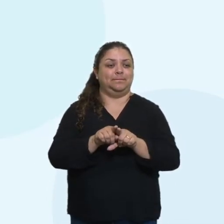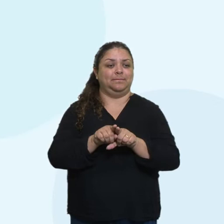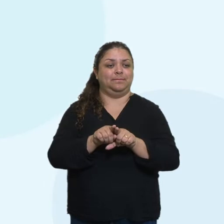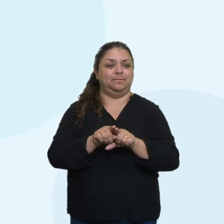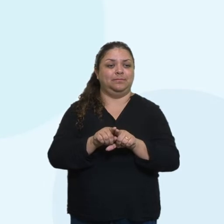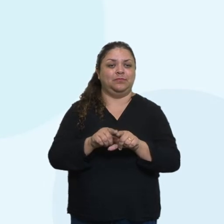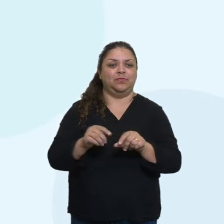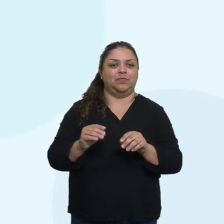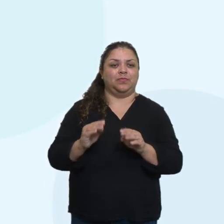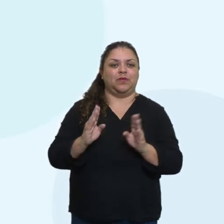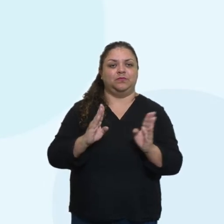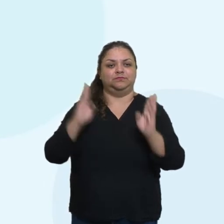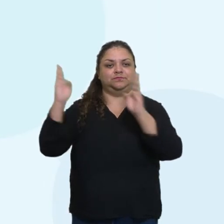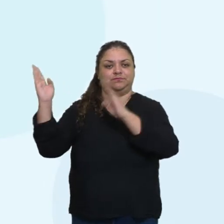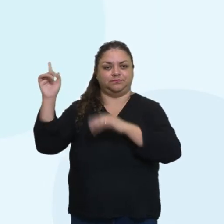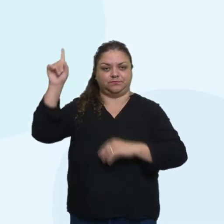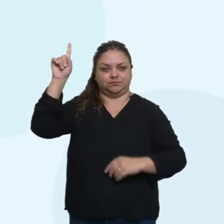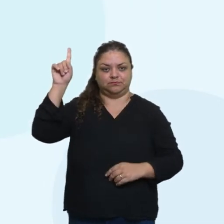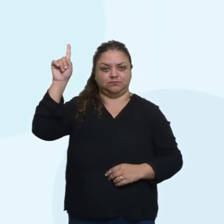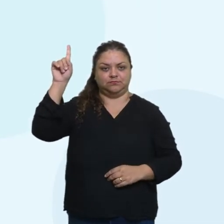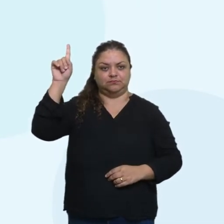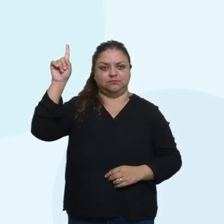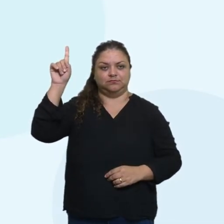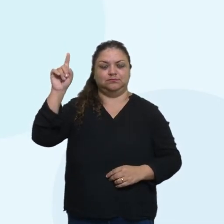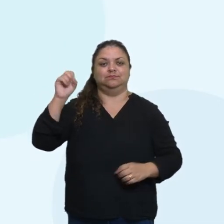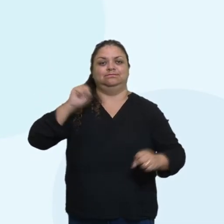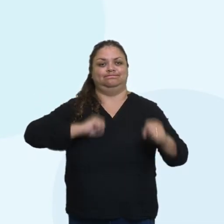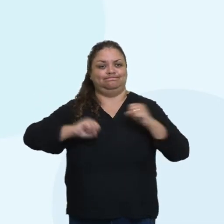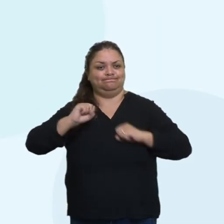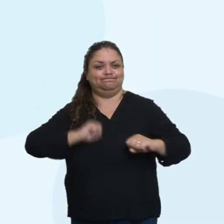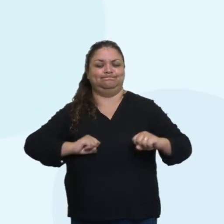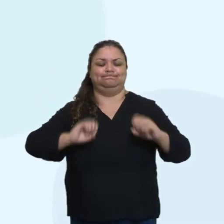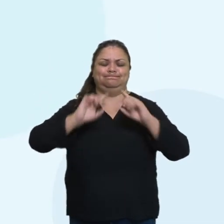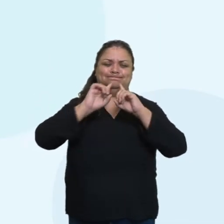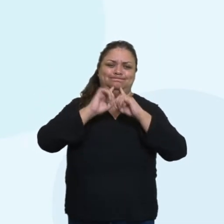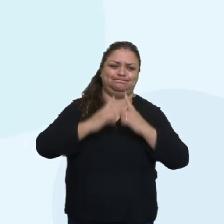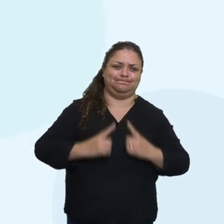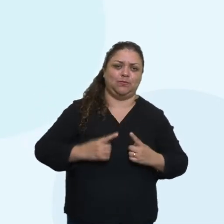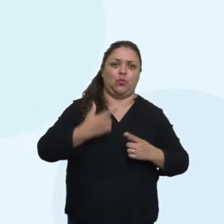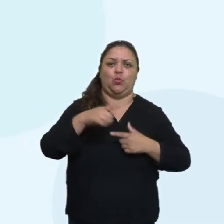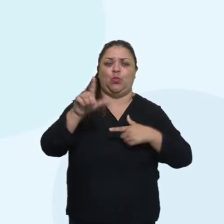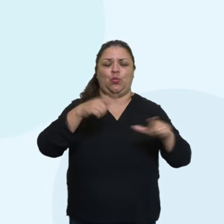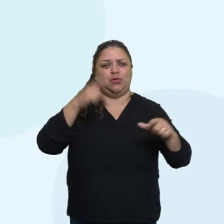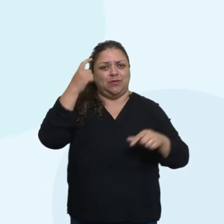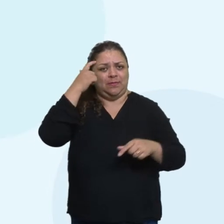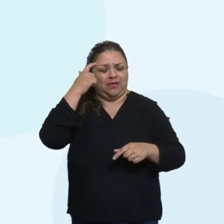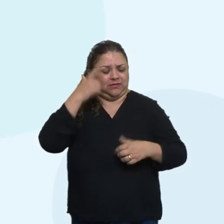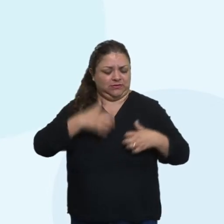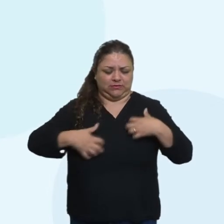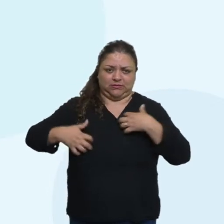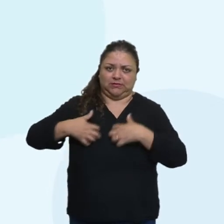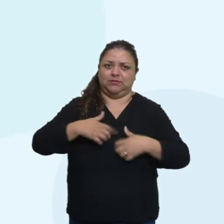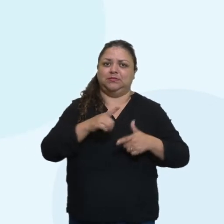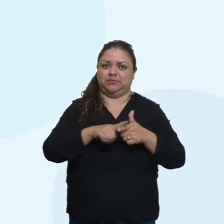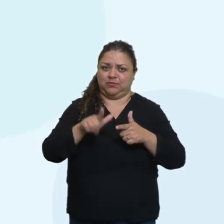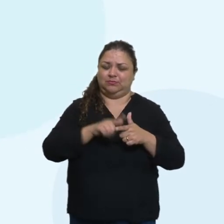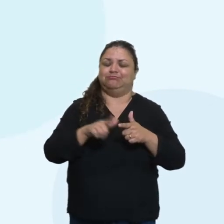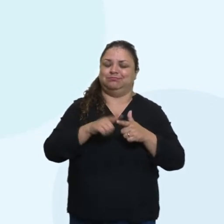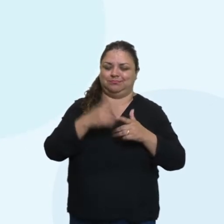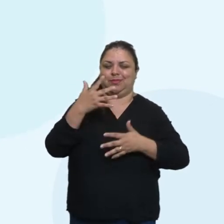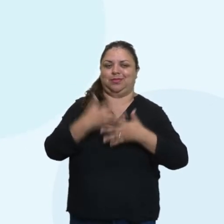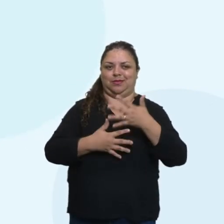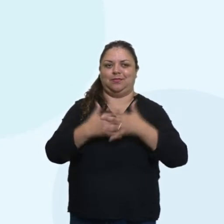questões de saúde ansiedade depressão outras questões de saúde mental tão o fato por exemplo